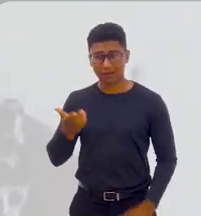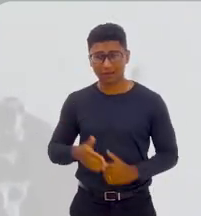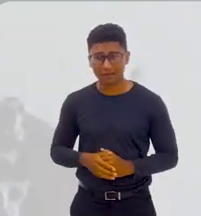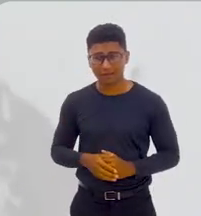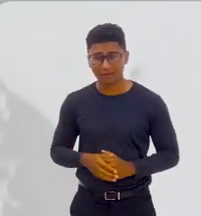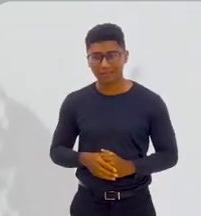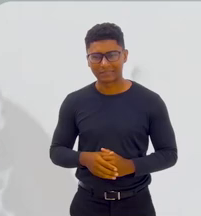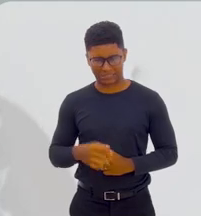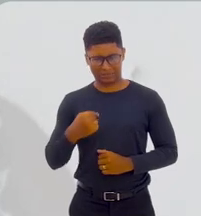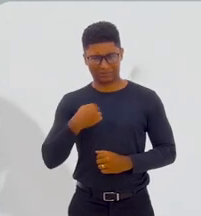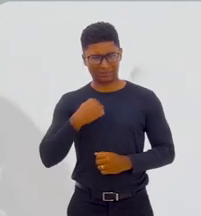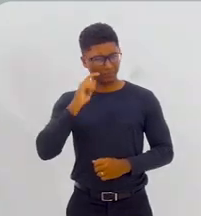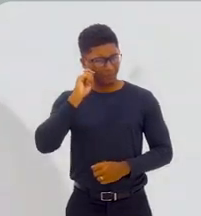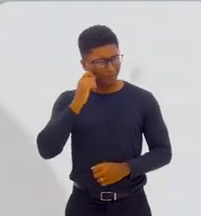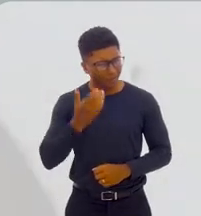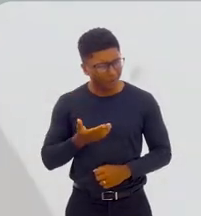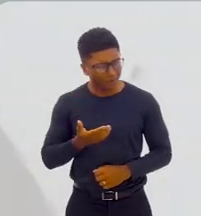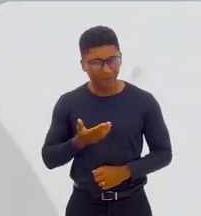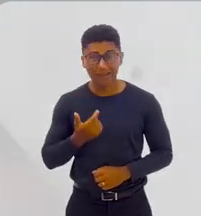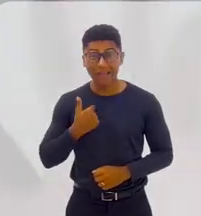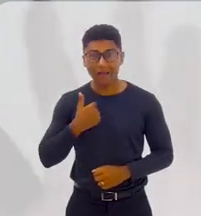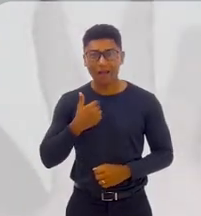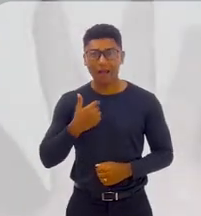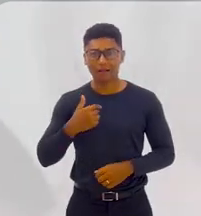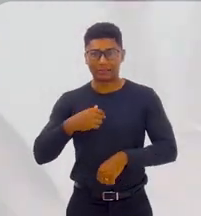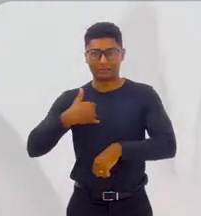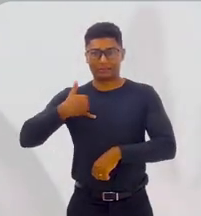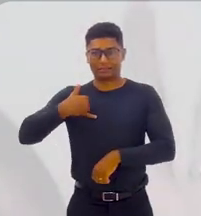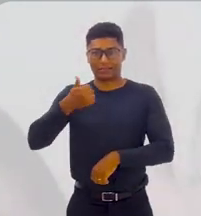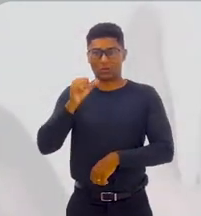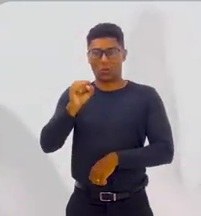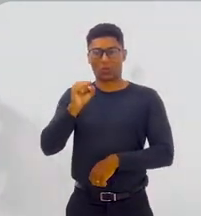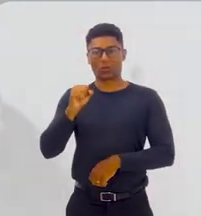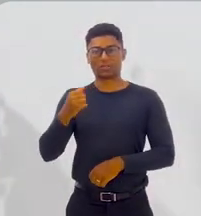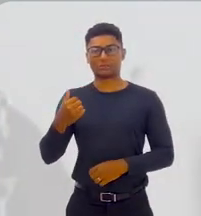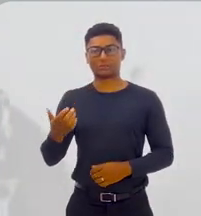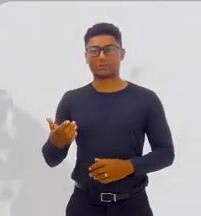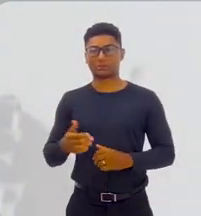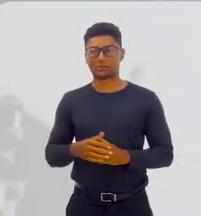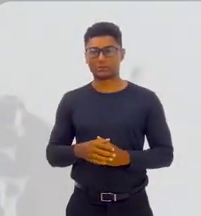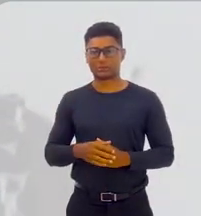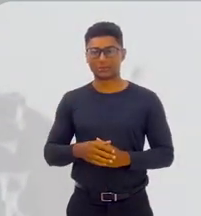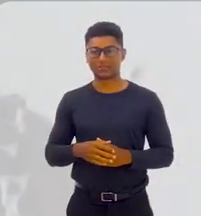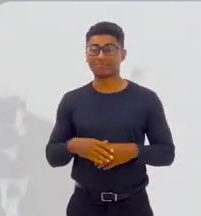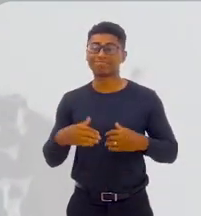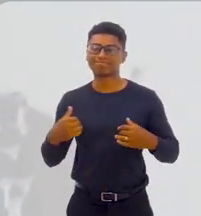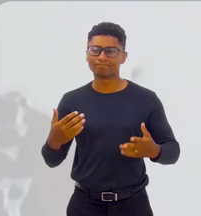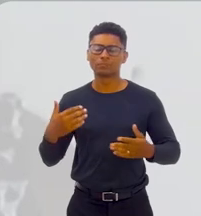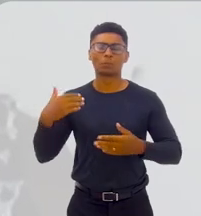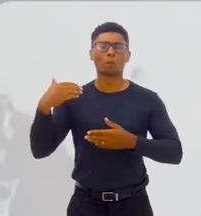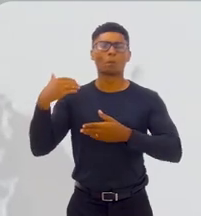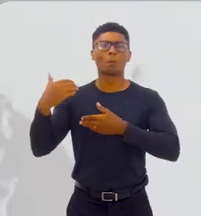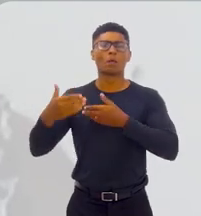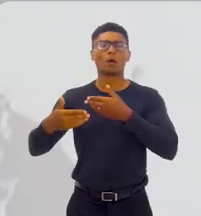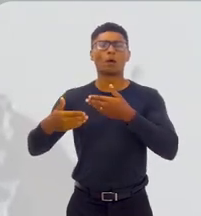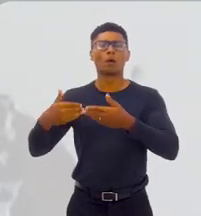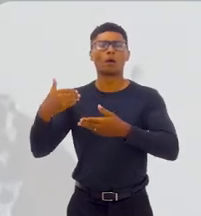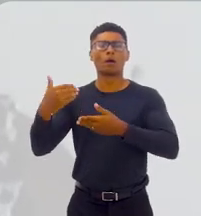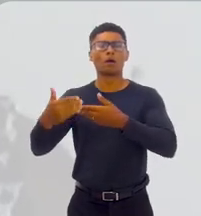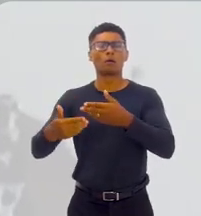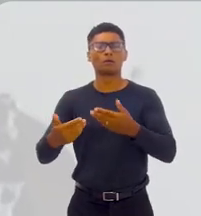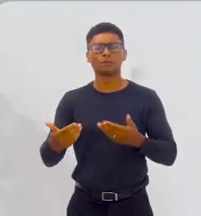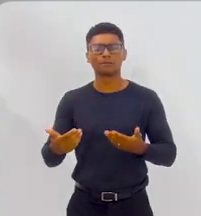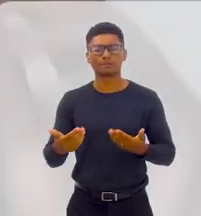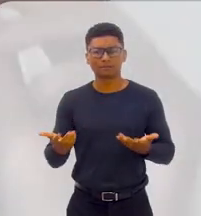negra. Aí eu falei assim: eu sou negra? Sabe aquela coisa? 18 anos, né? Tem muitos anos. E foi a partir disso